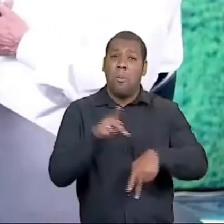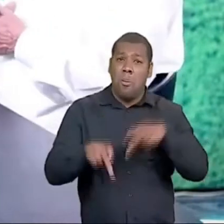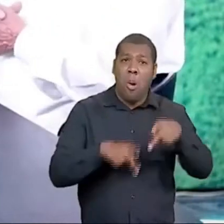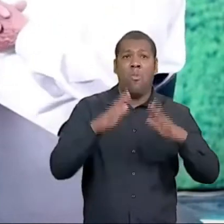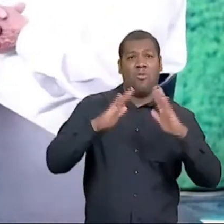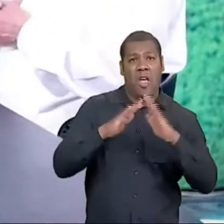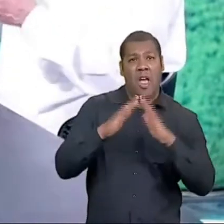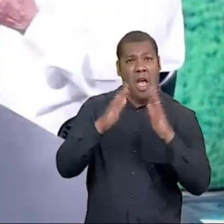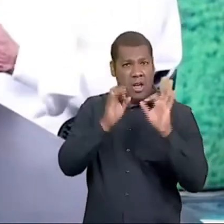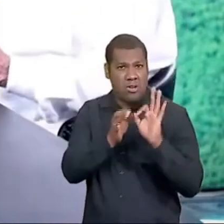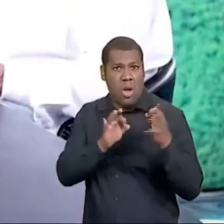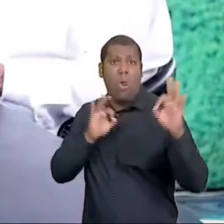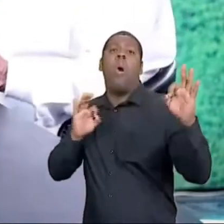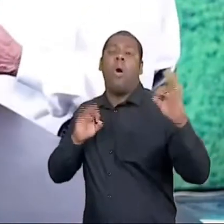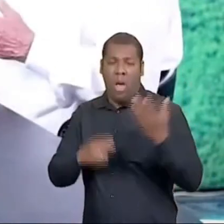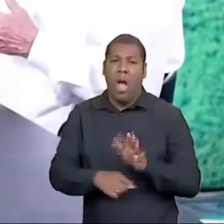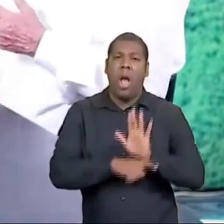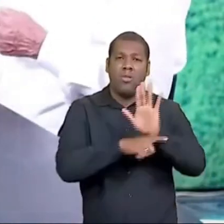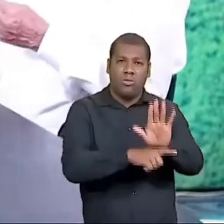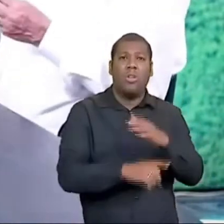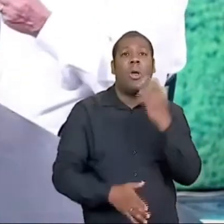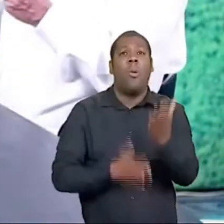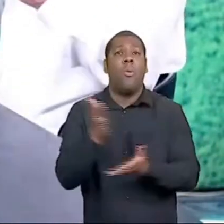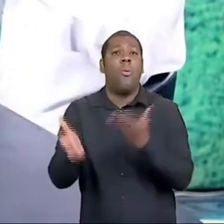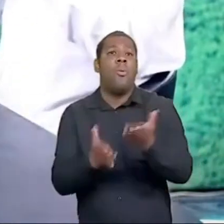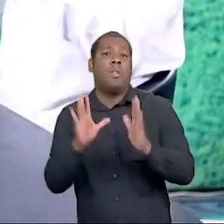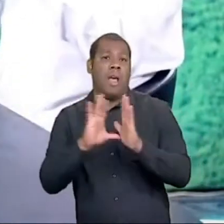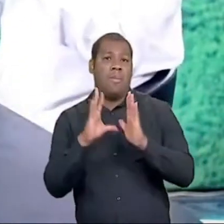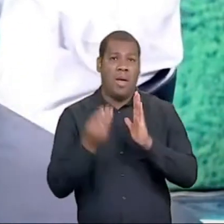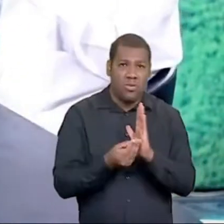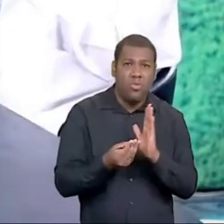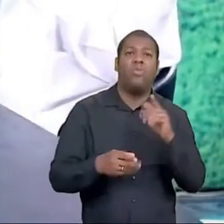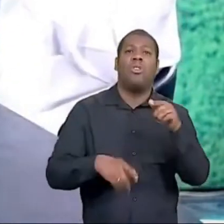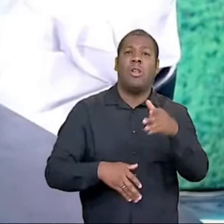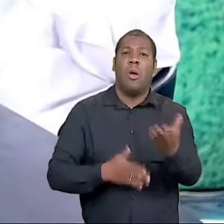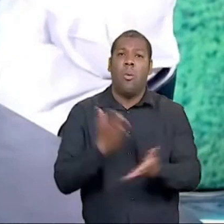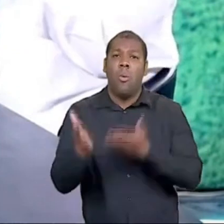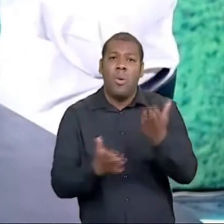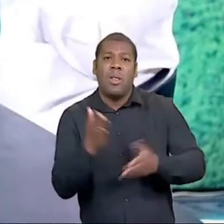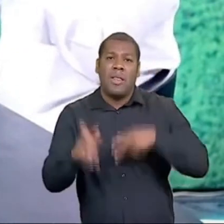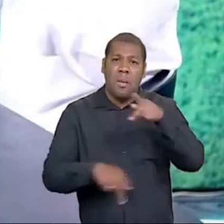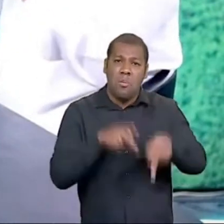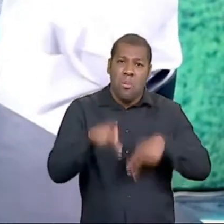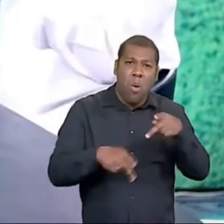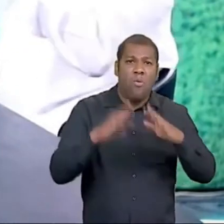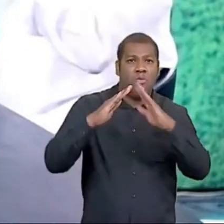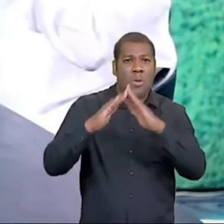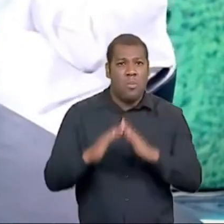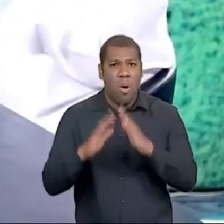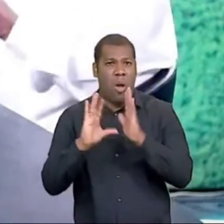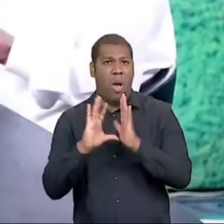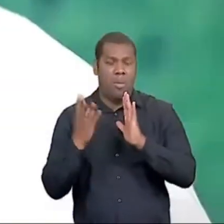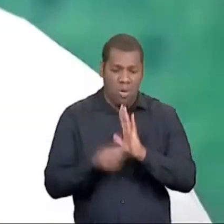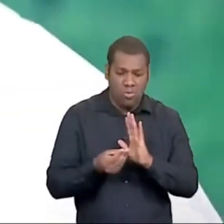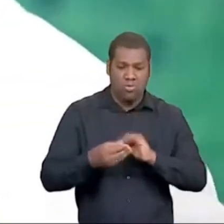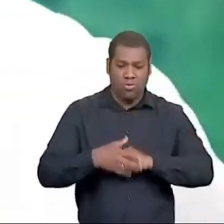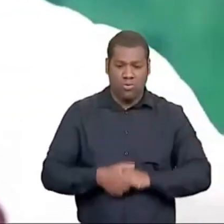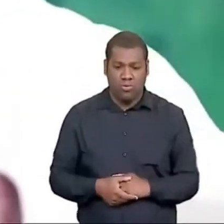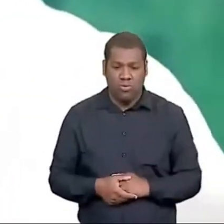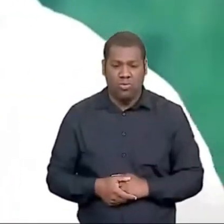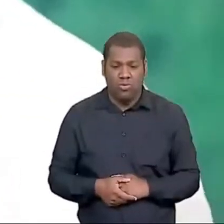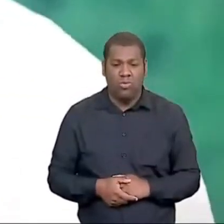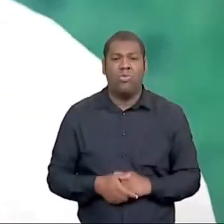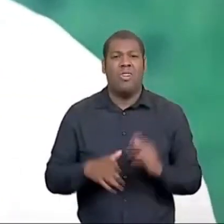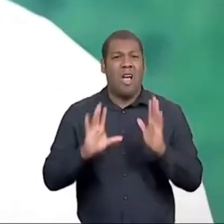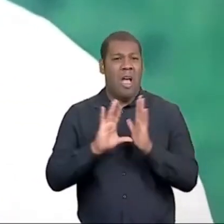da Amazônia, cuidar do povo que mora na Amazônia, nós temos dito que é o seguinte, o problema da Amazônia não é só ficar olhando a copa,